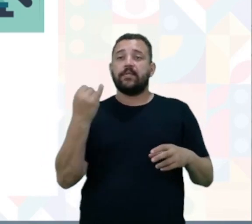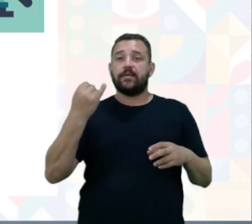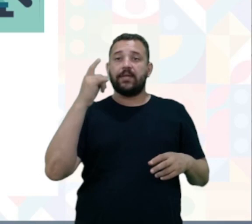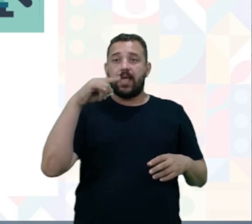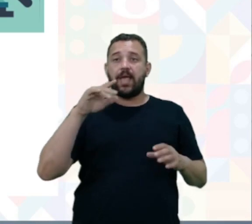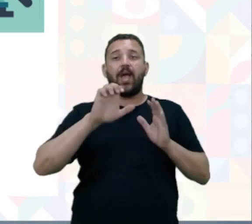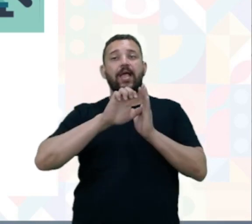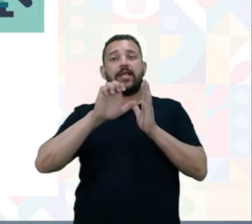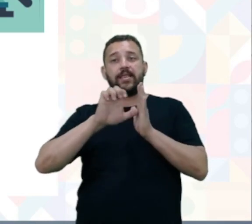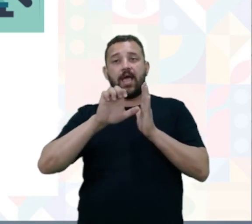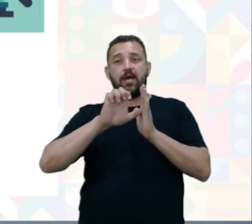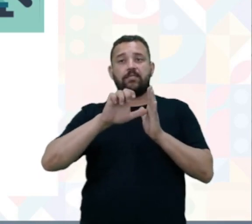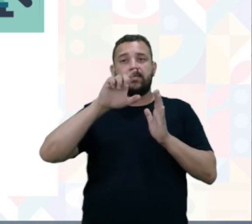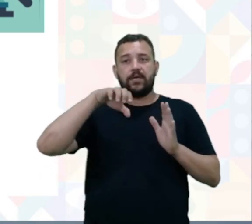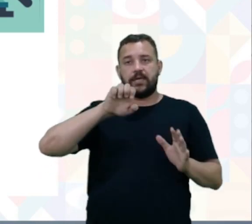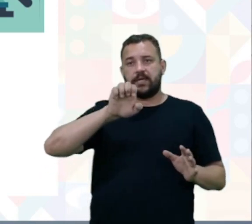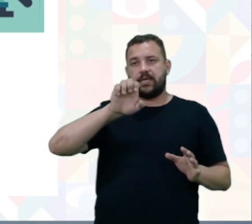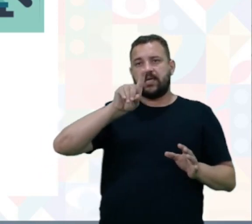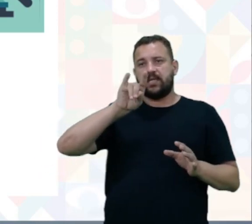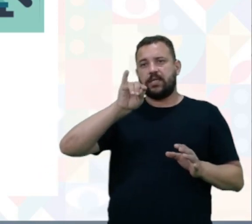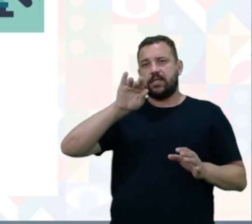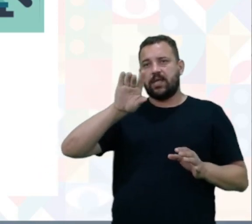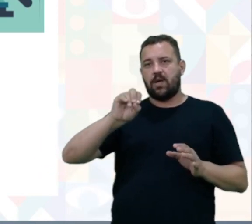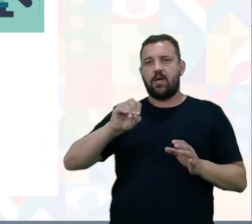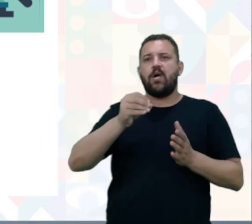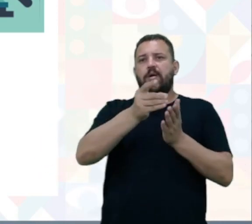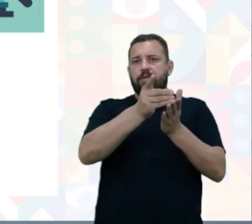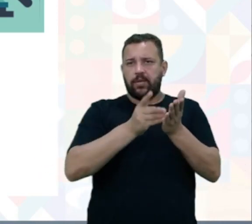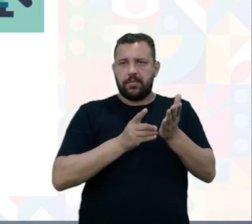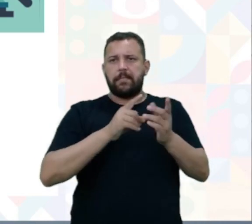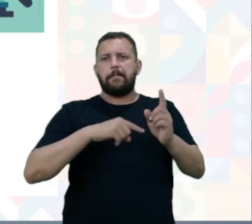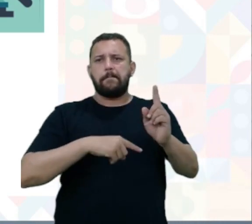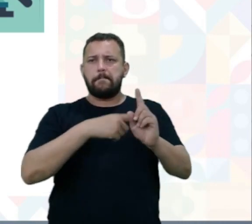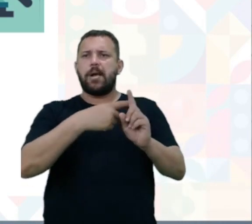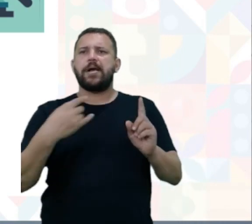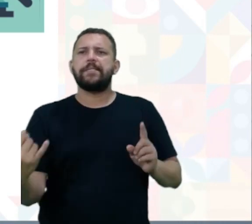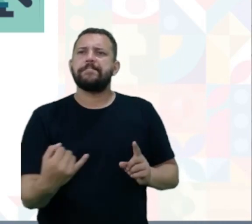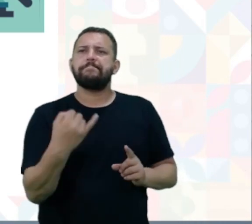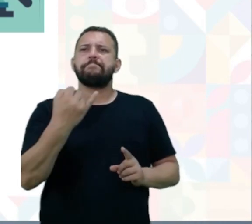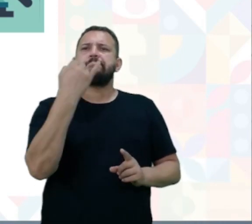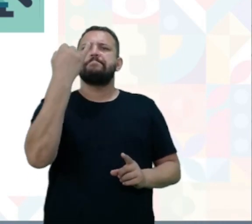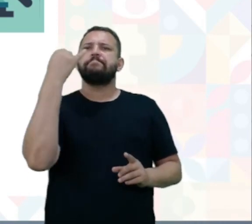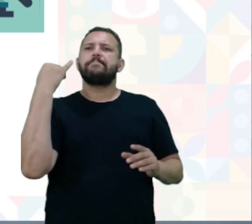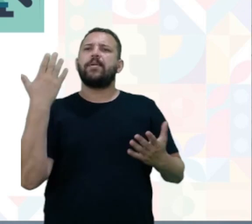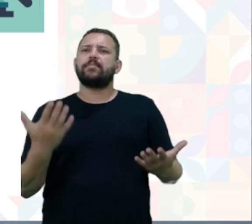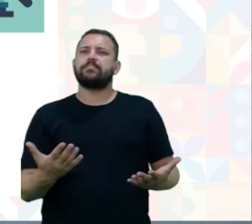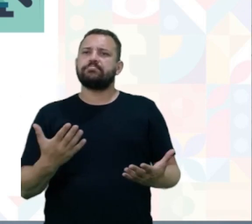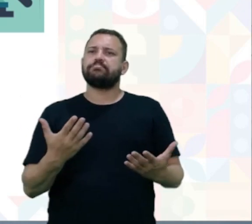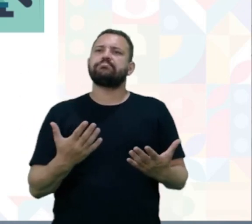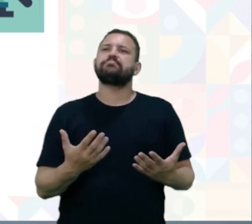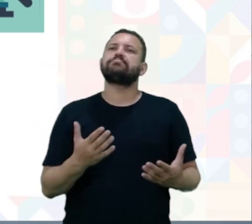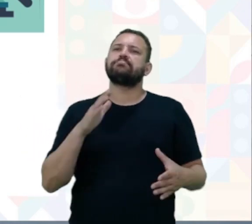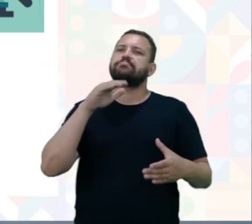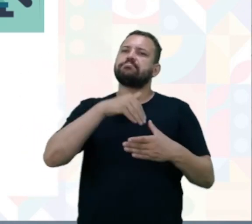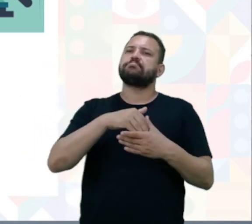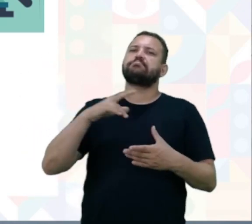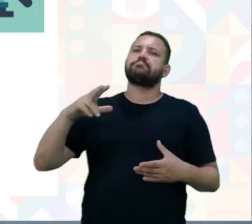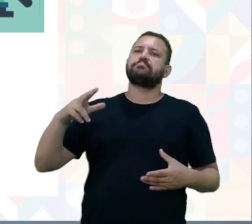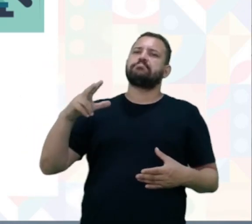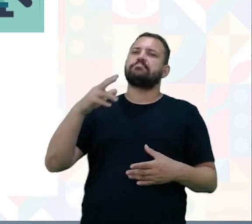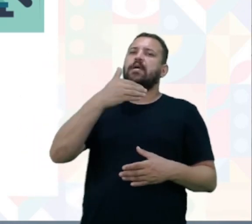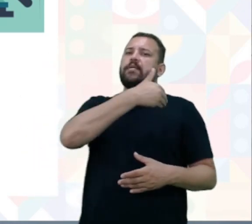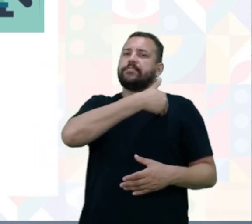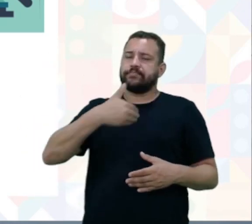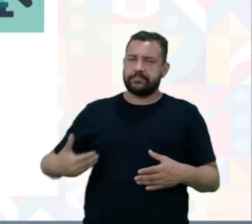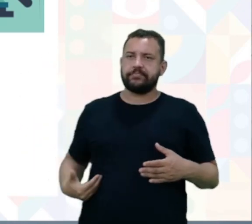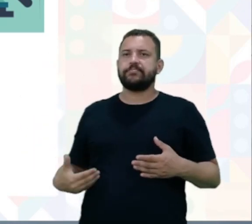edital. É um dos documentos mais importantes em toda a licitação pública, porque é